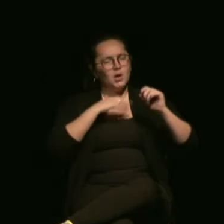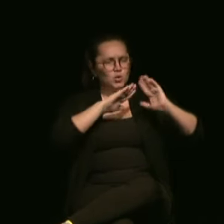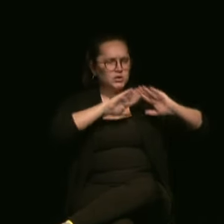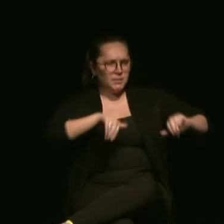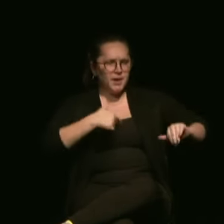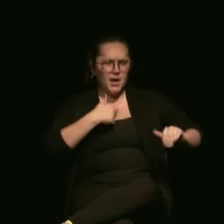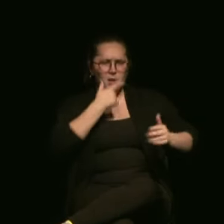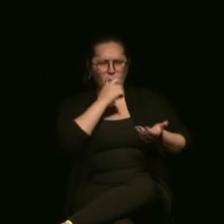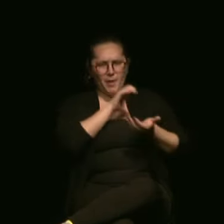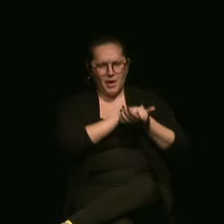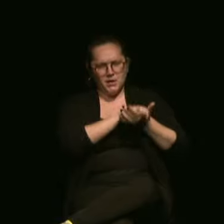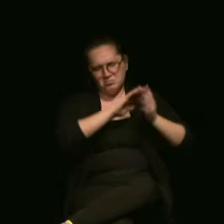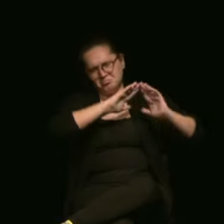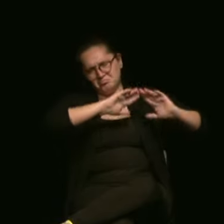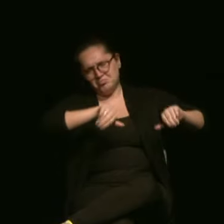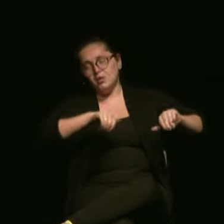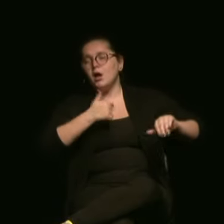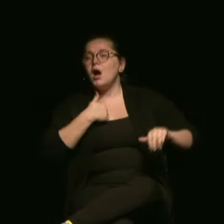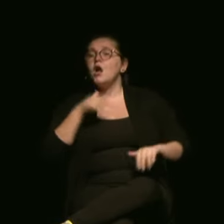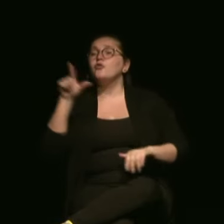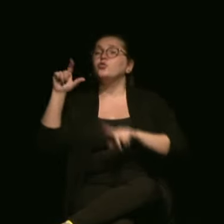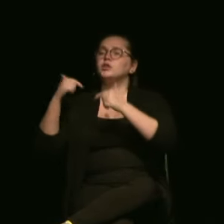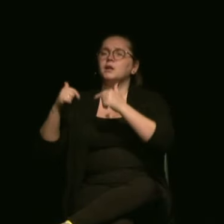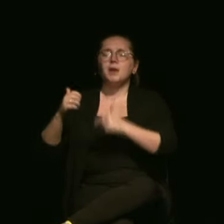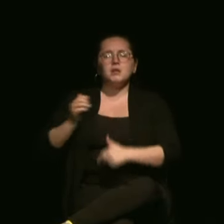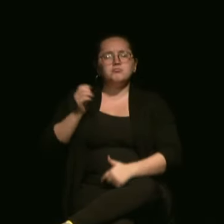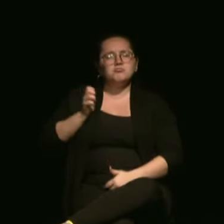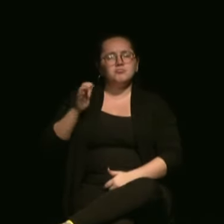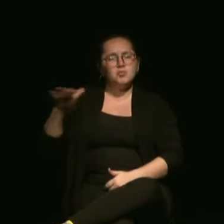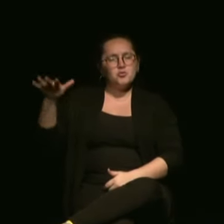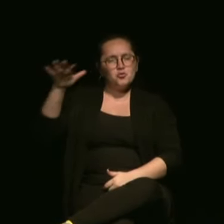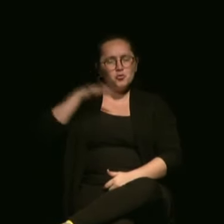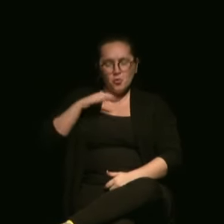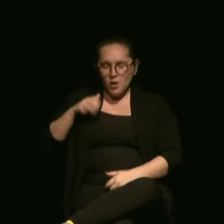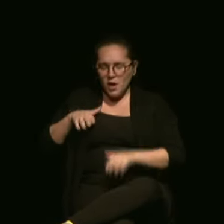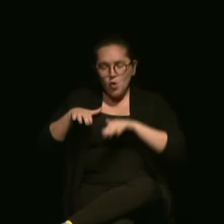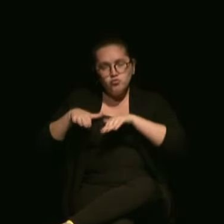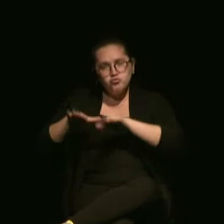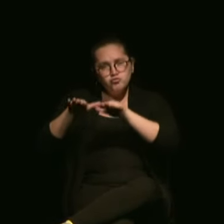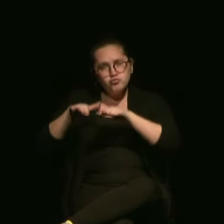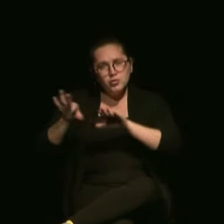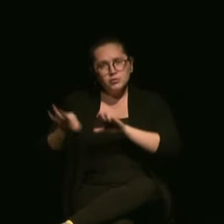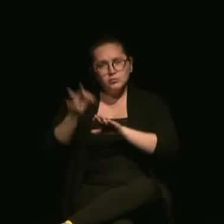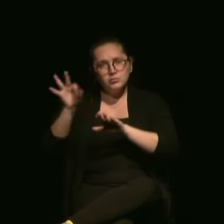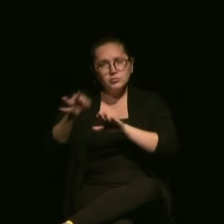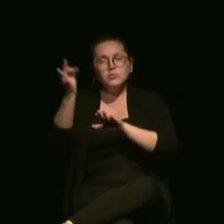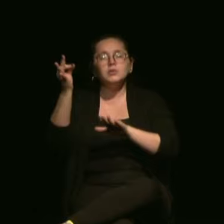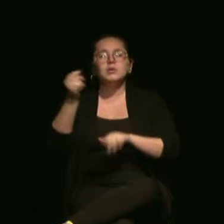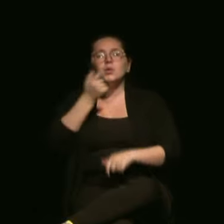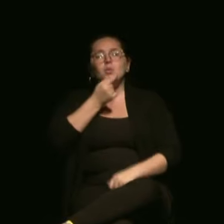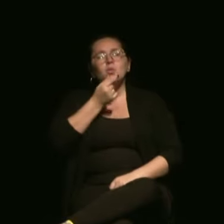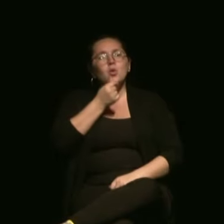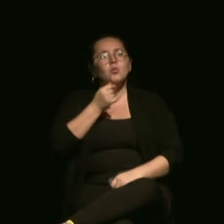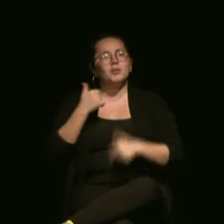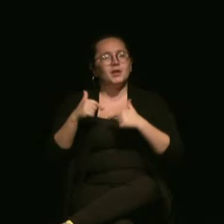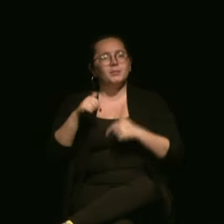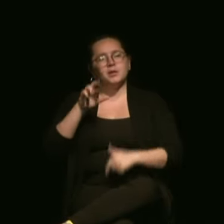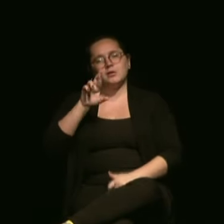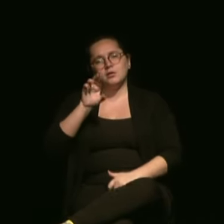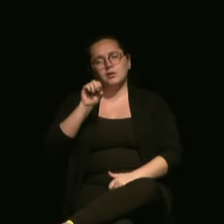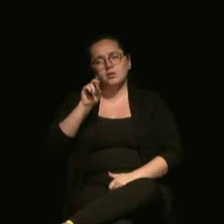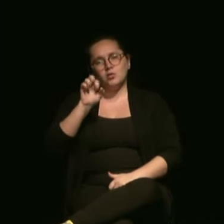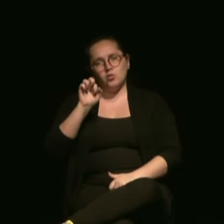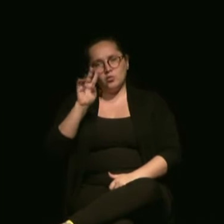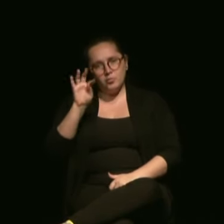né? Fui trabalhar na alta sociedade como costureira. Trabalhei para a família do Roberto Marinho, família do